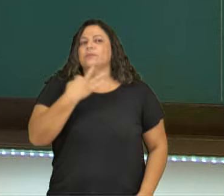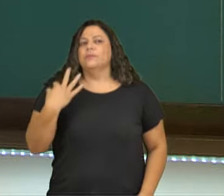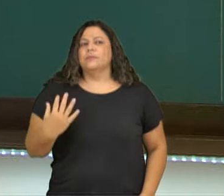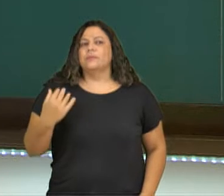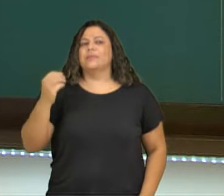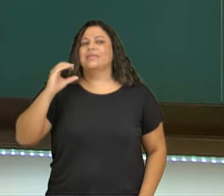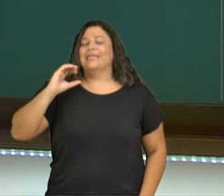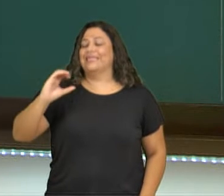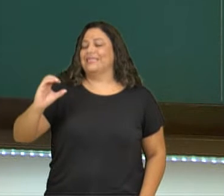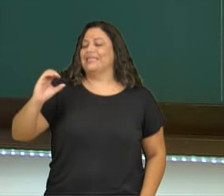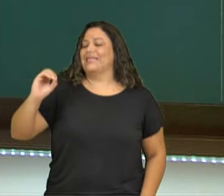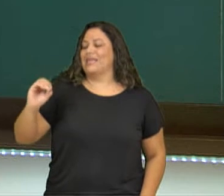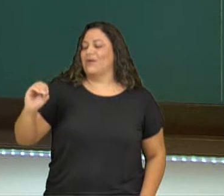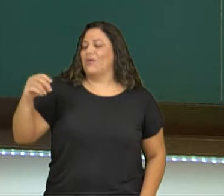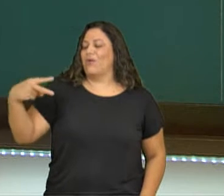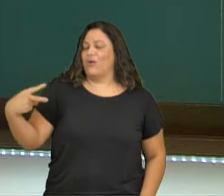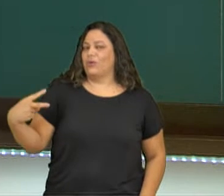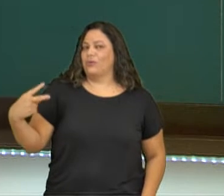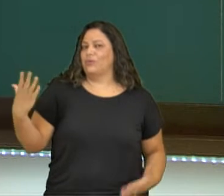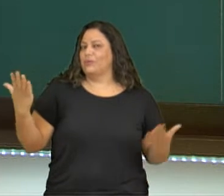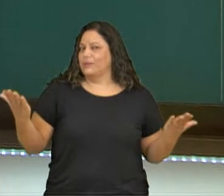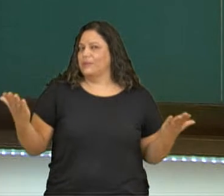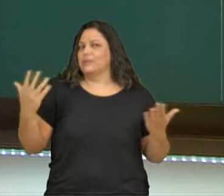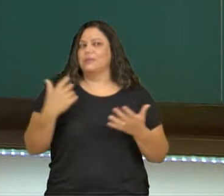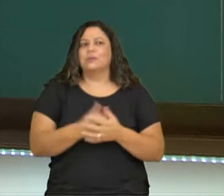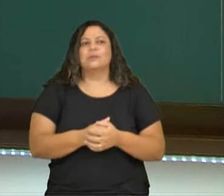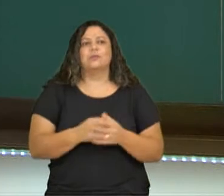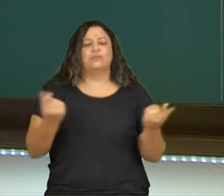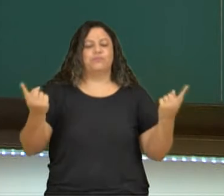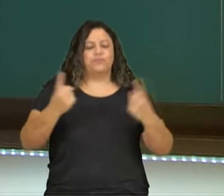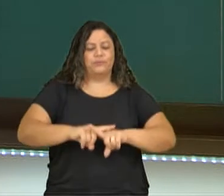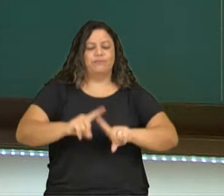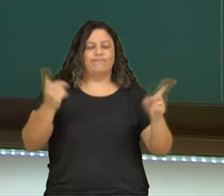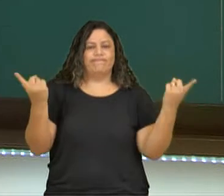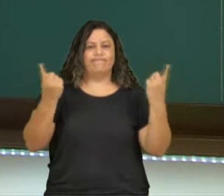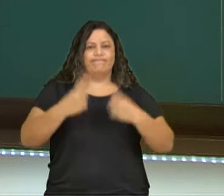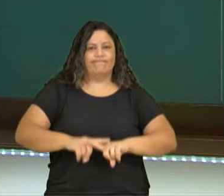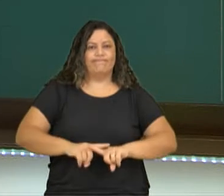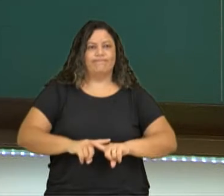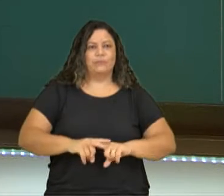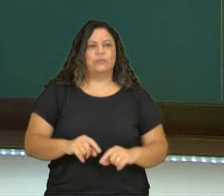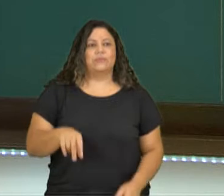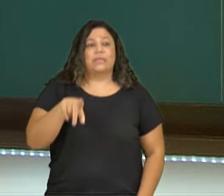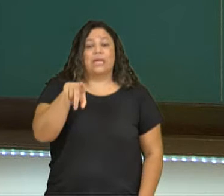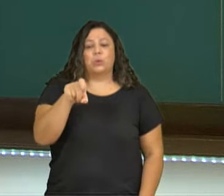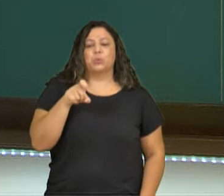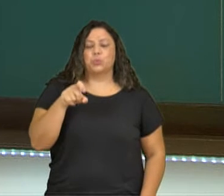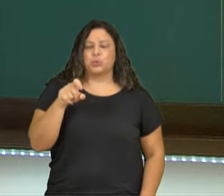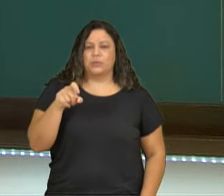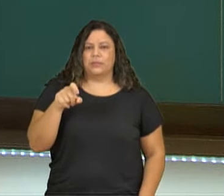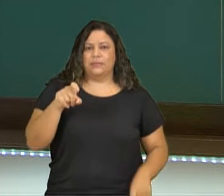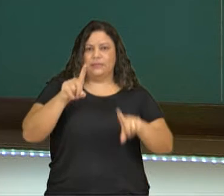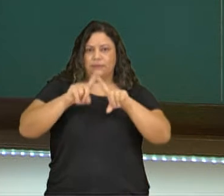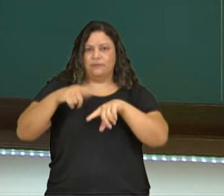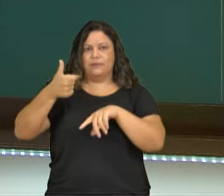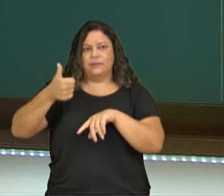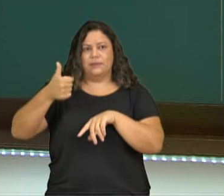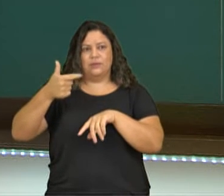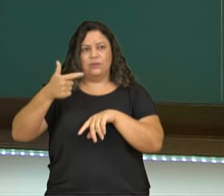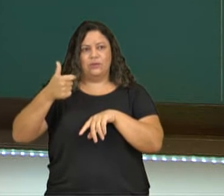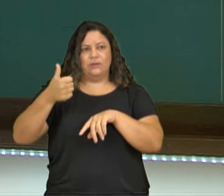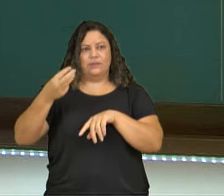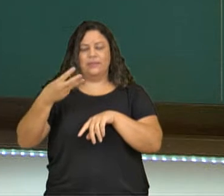eu obteria? Fazendo o cálculo e cruzado, né? Eu tenho x vezes 12, 36 vezes